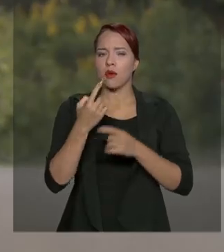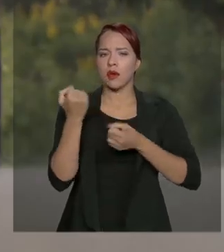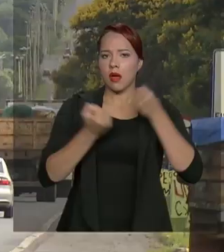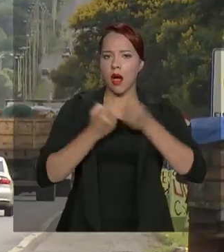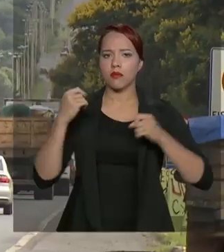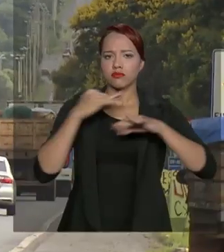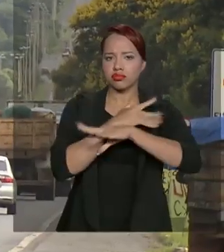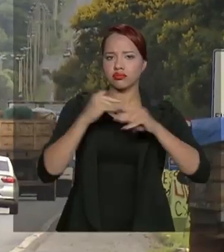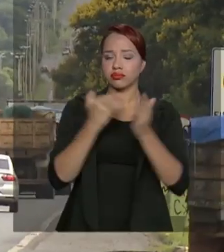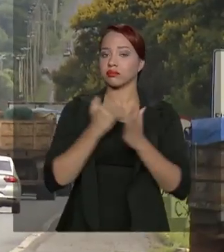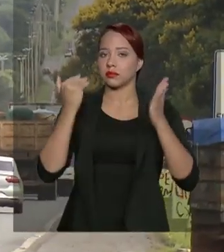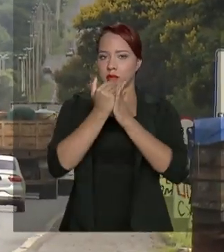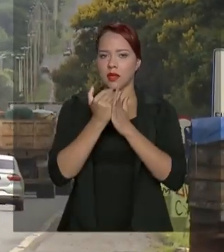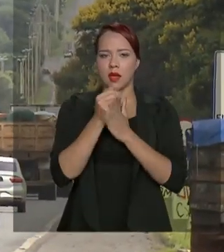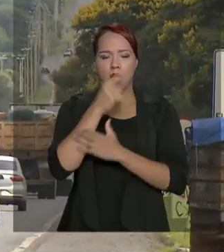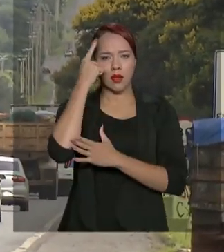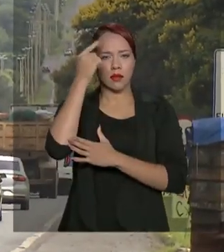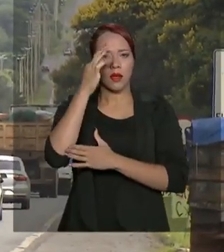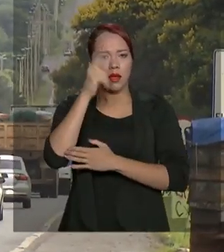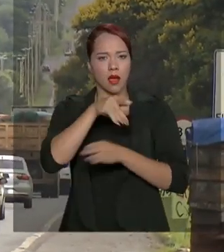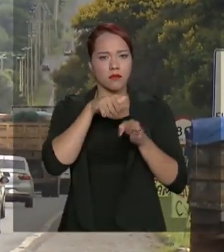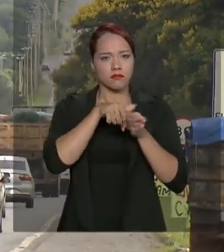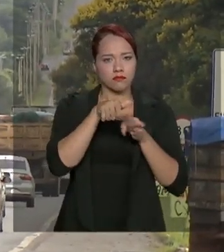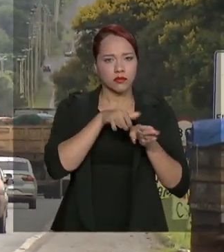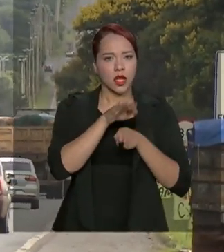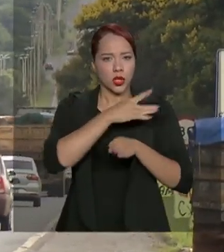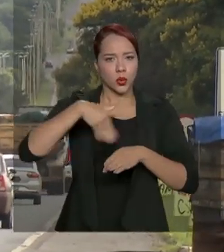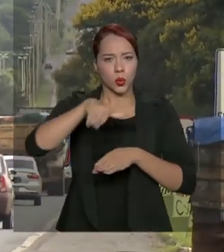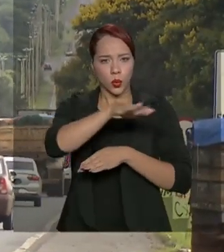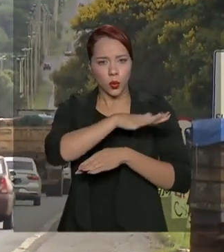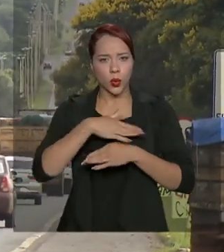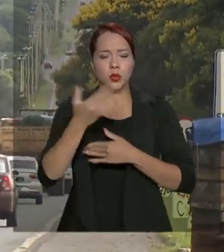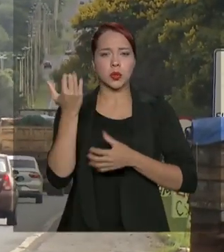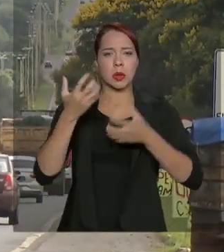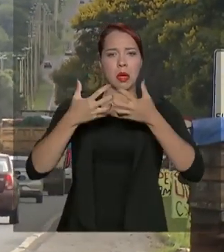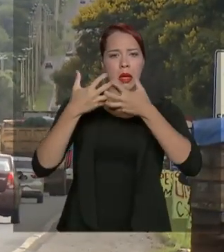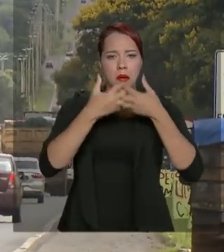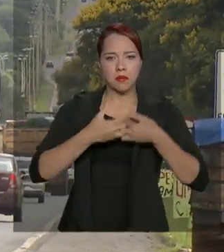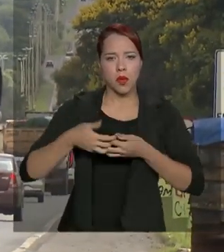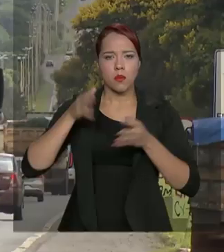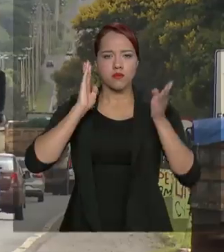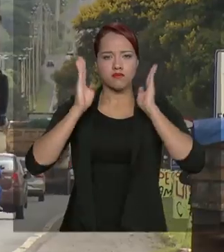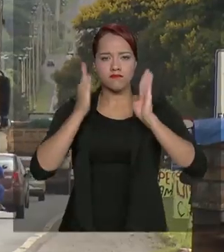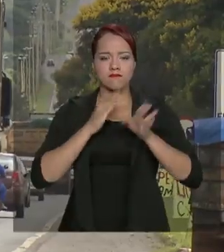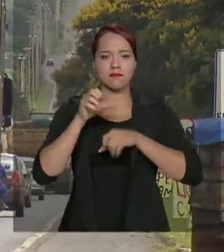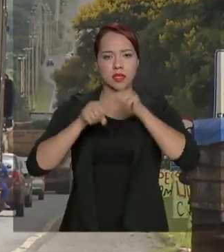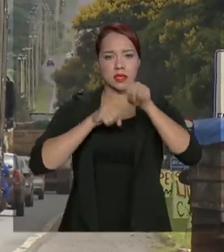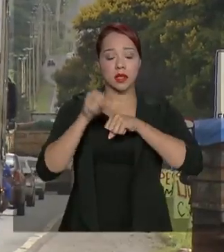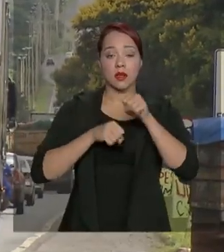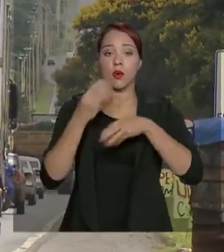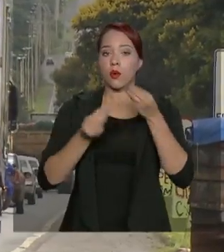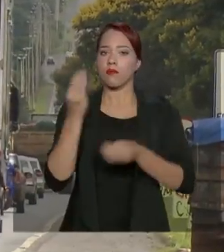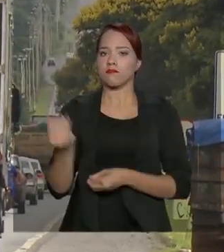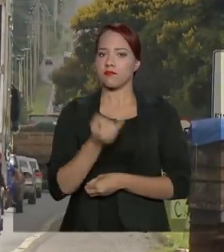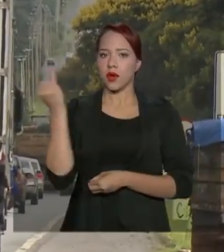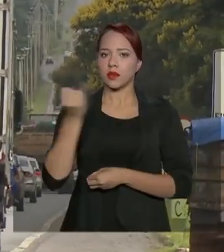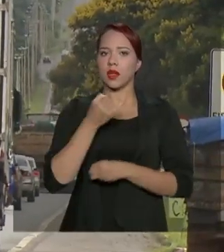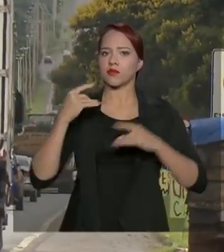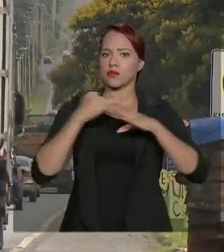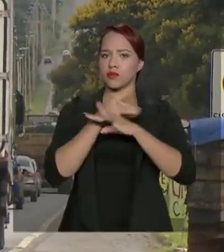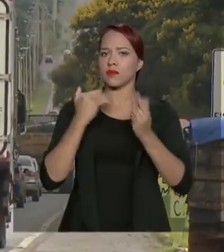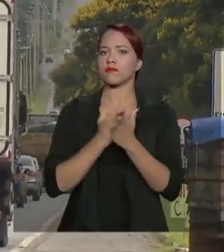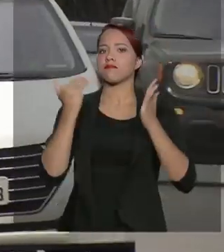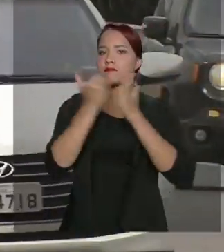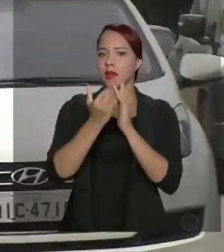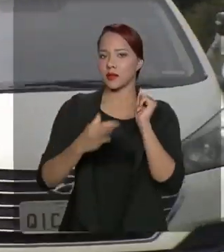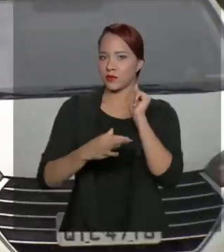pistas. A ideia é conscientizar motoristas, passageiros, caminhoneiros e ciclistas sobre a importância de um trânsito mais